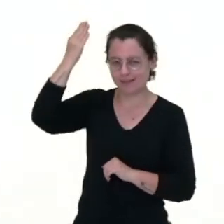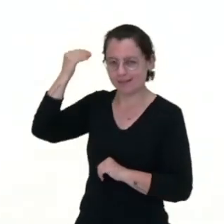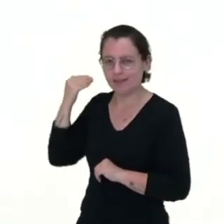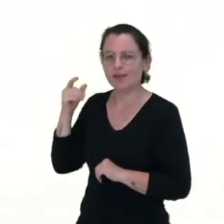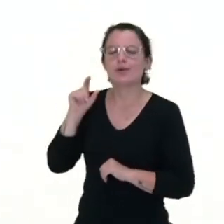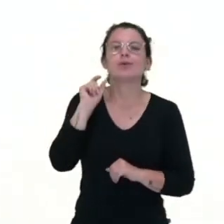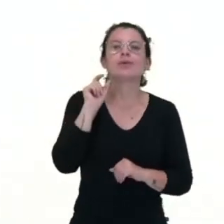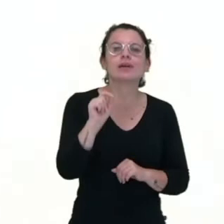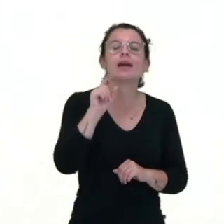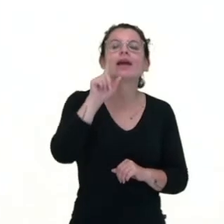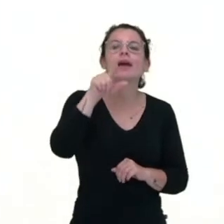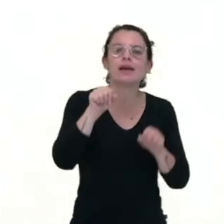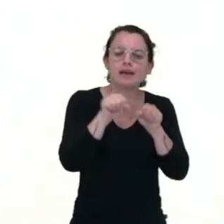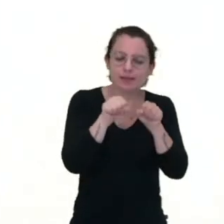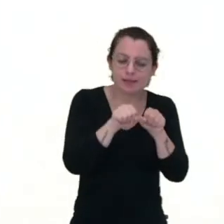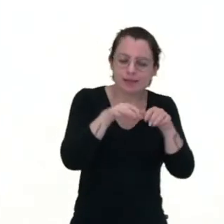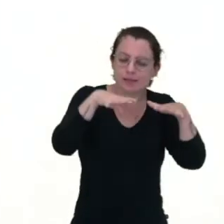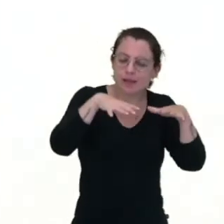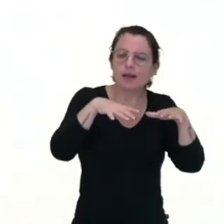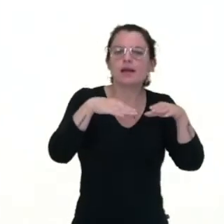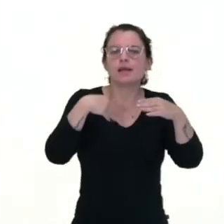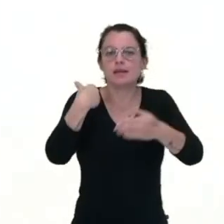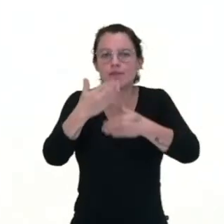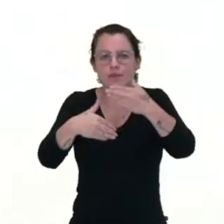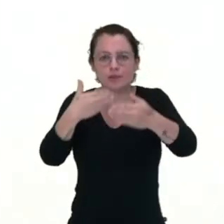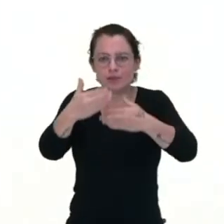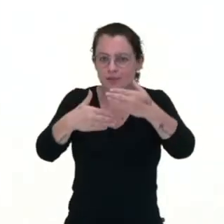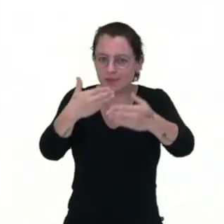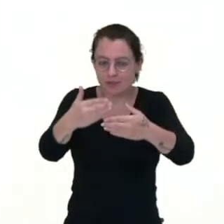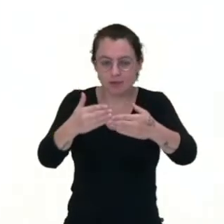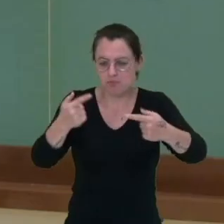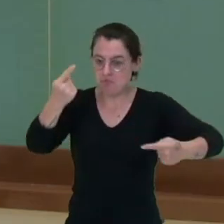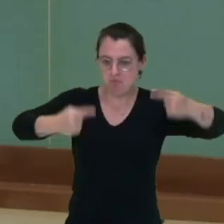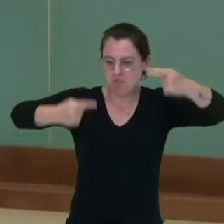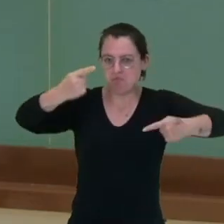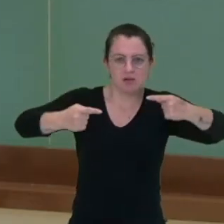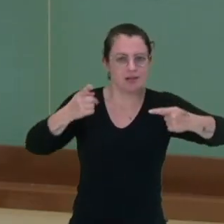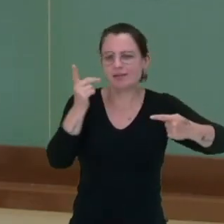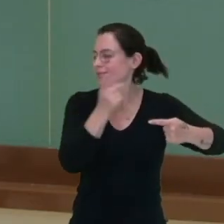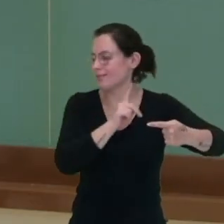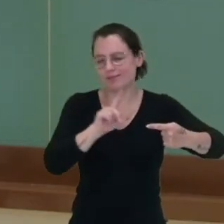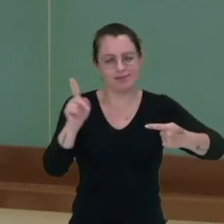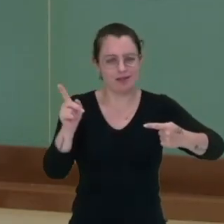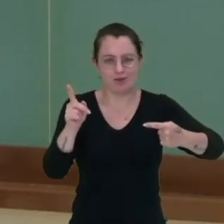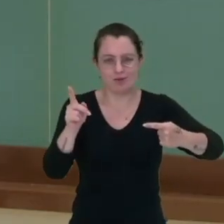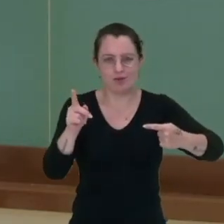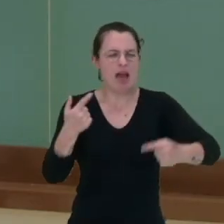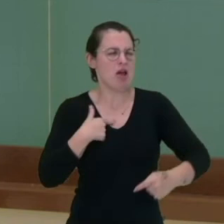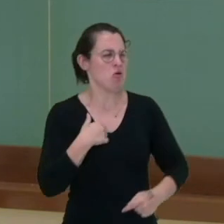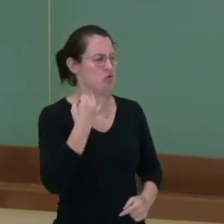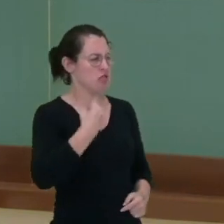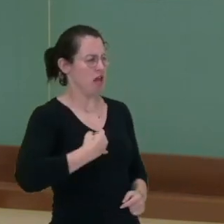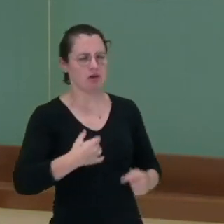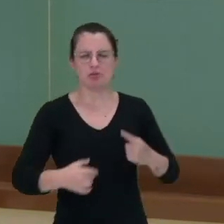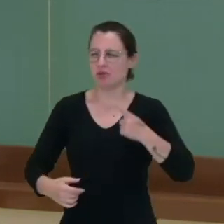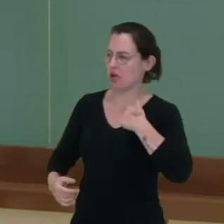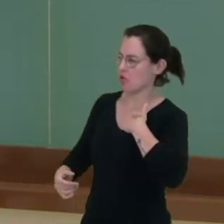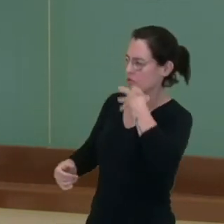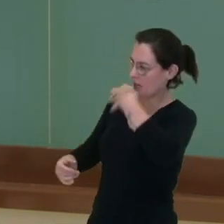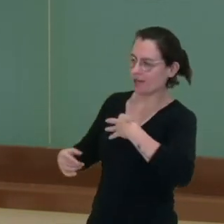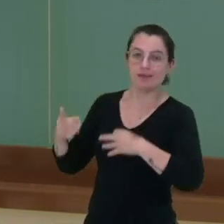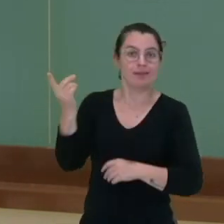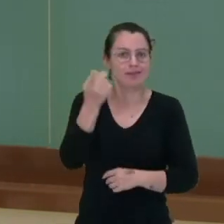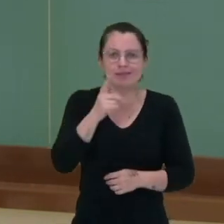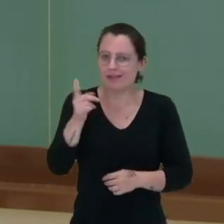o criacionismo e o evolucionismo não competem para saber quem está correto. São duas teorias